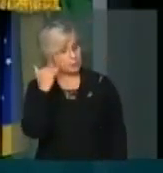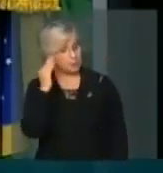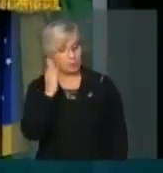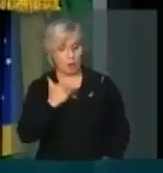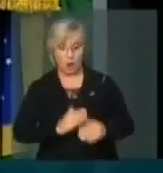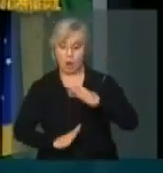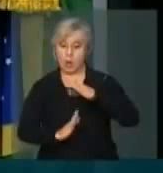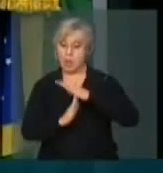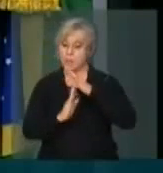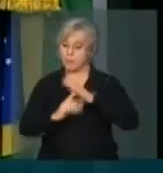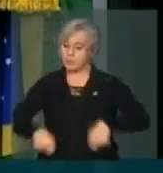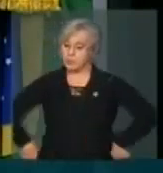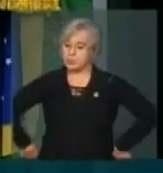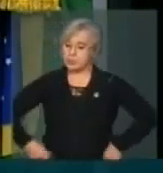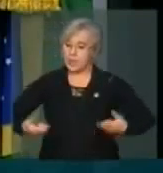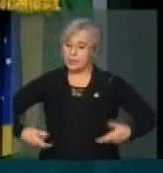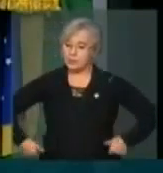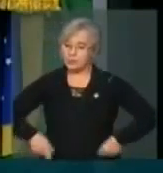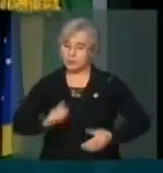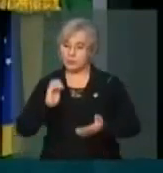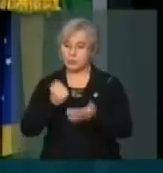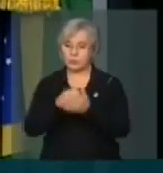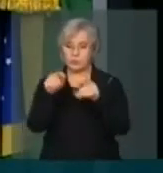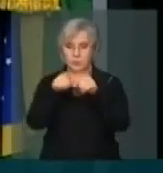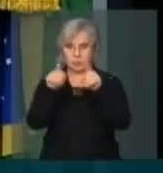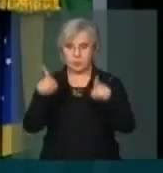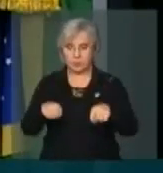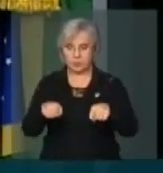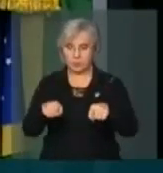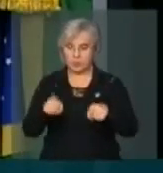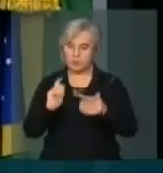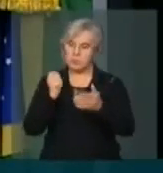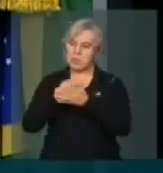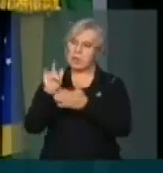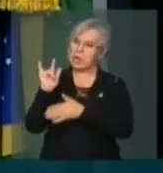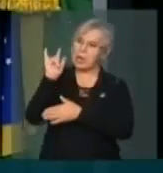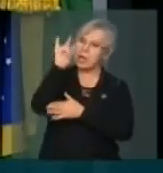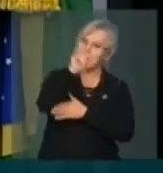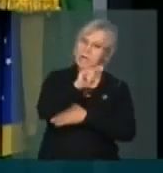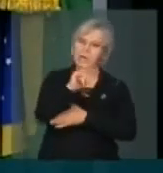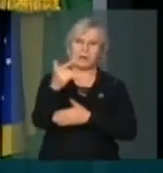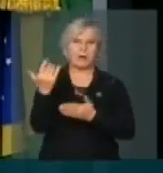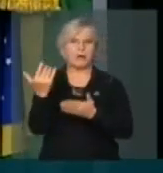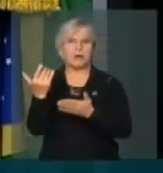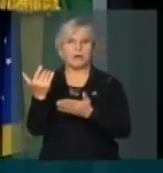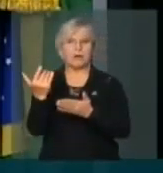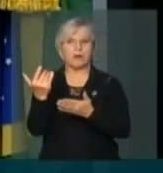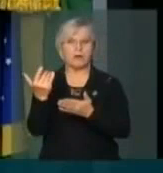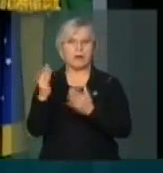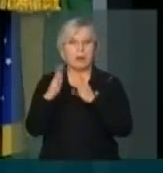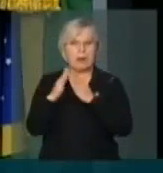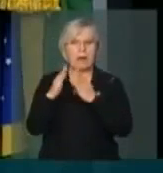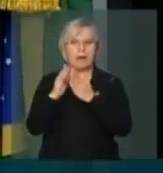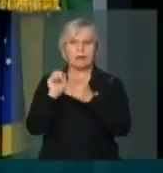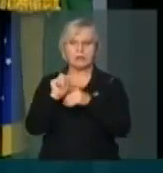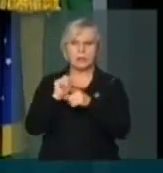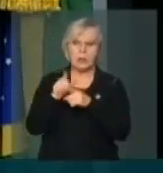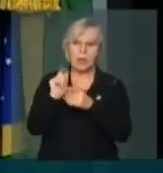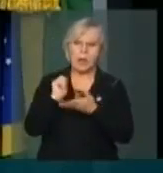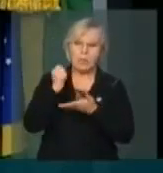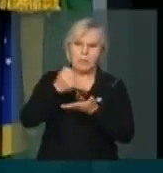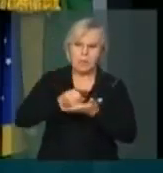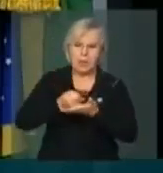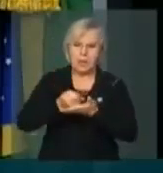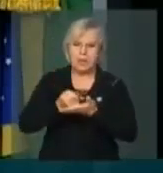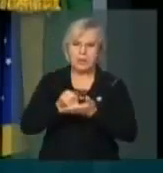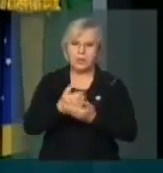estipulados dos gastos com os servidores, com diárias, passagens aéreas, auxílio moradia e telefone, o governo se propõe a